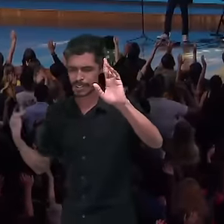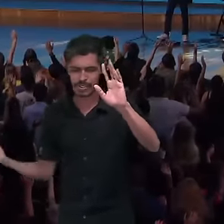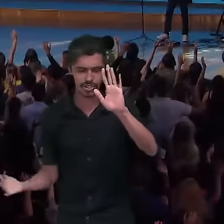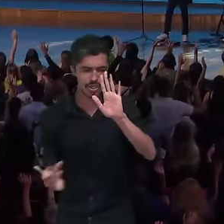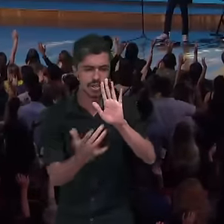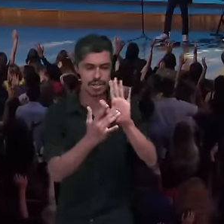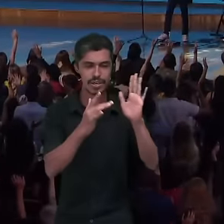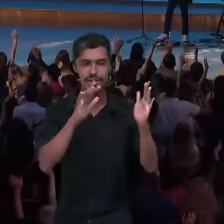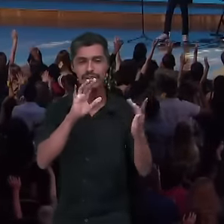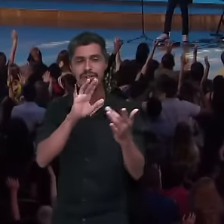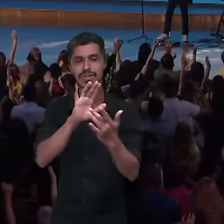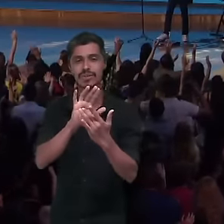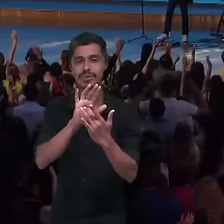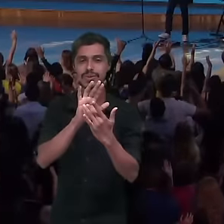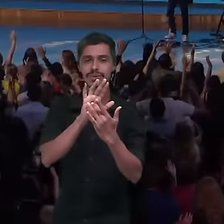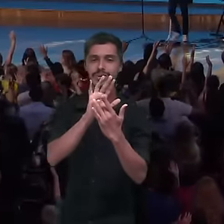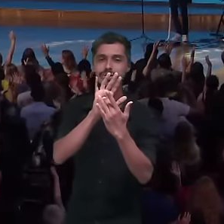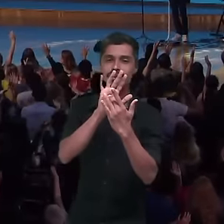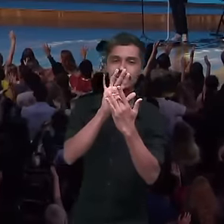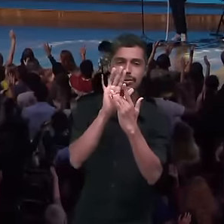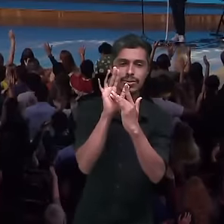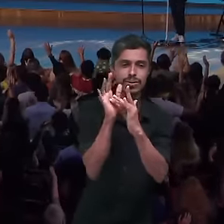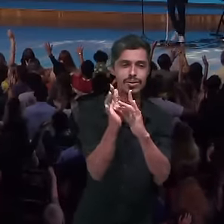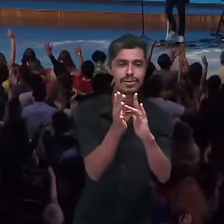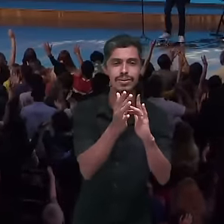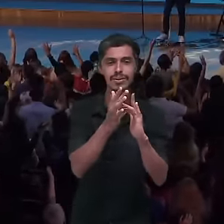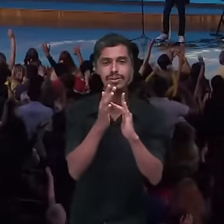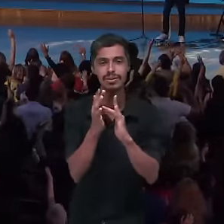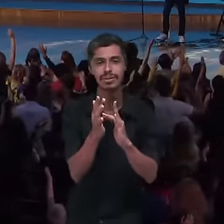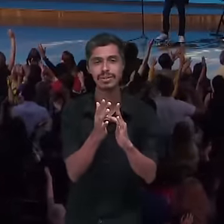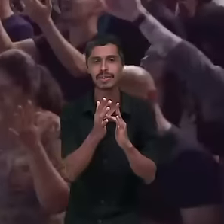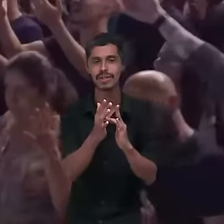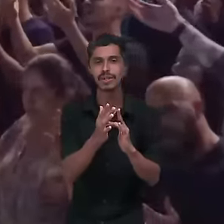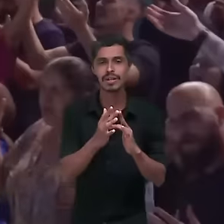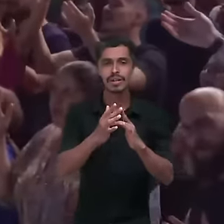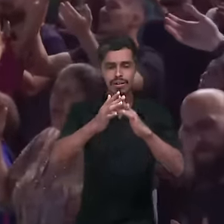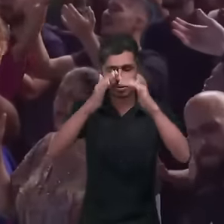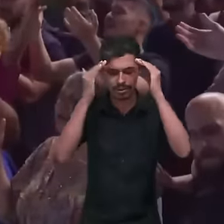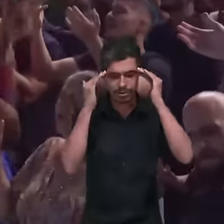Rei Jesus, a honra e a